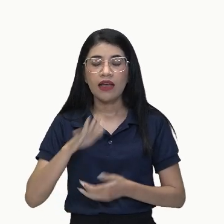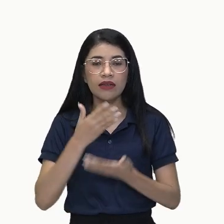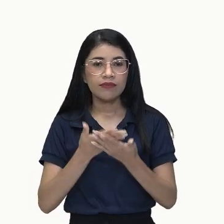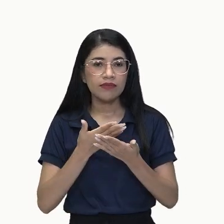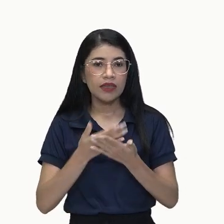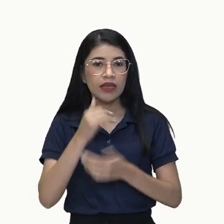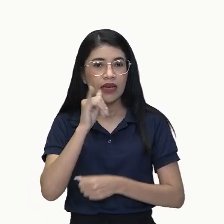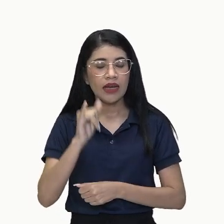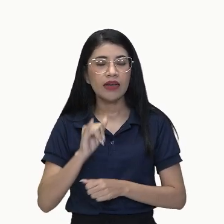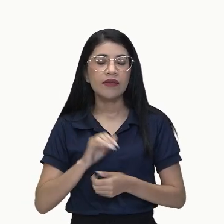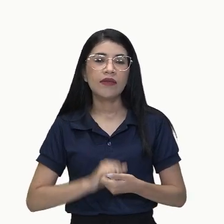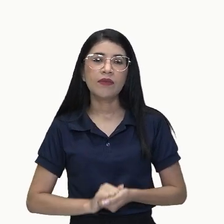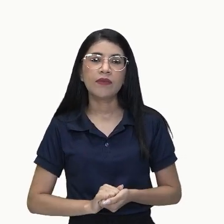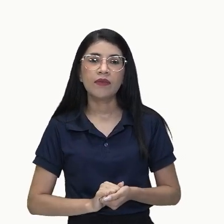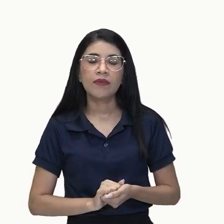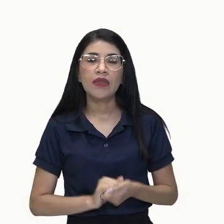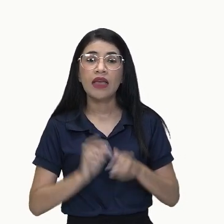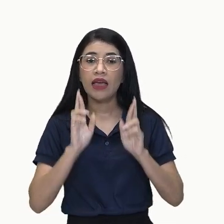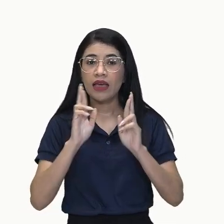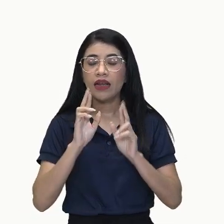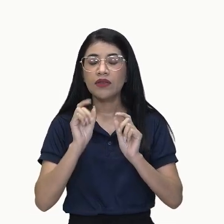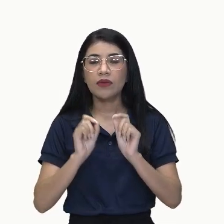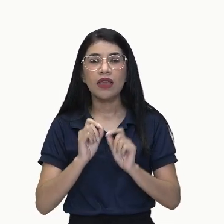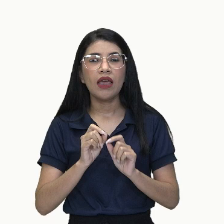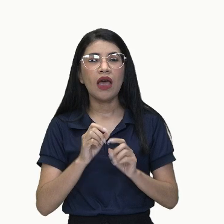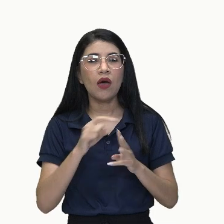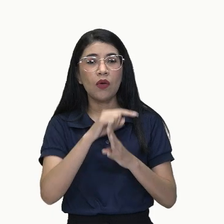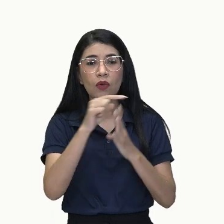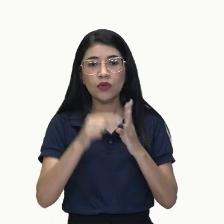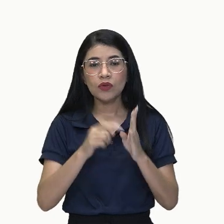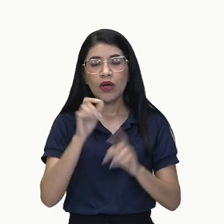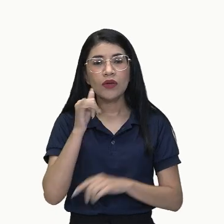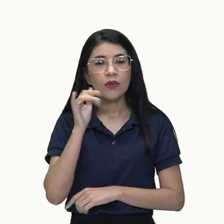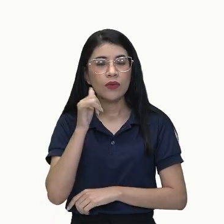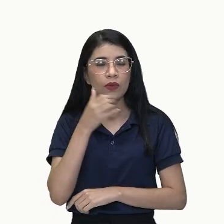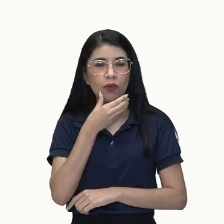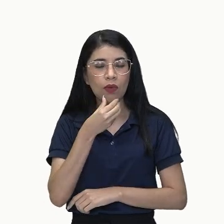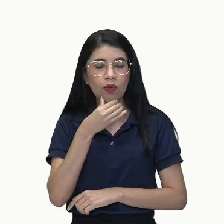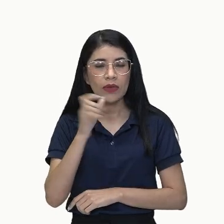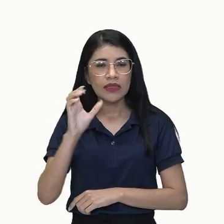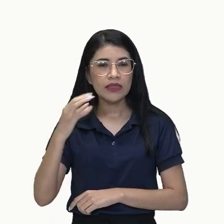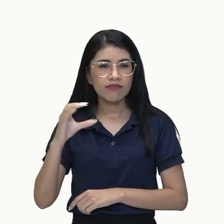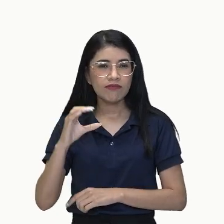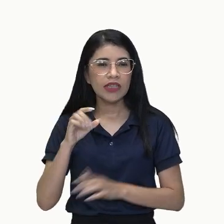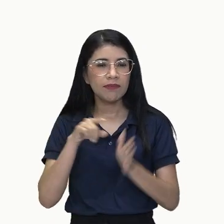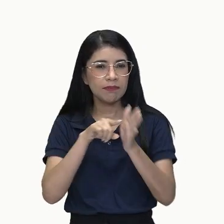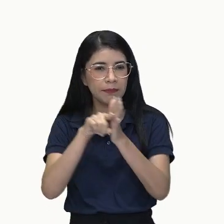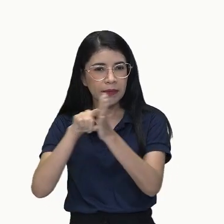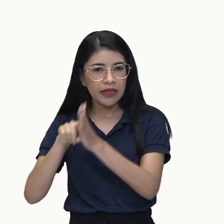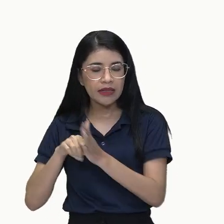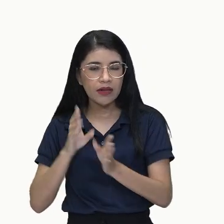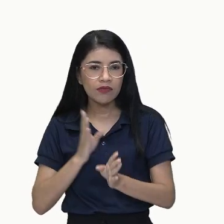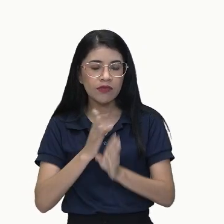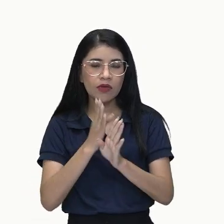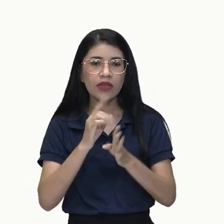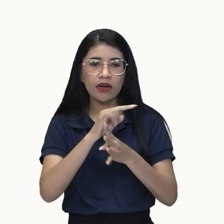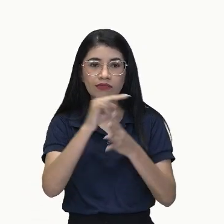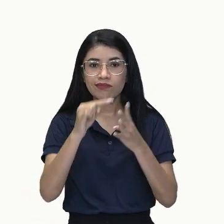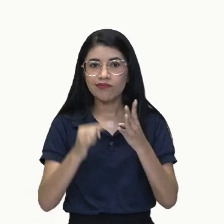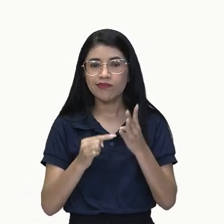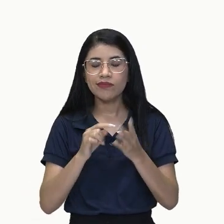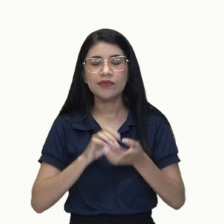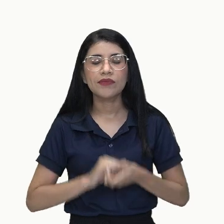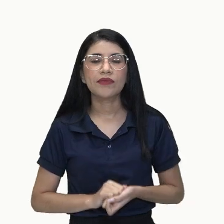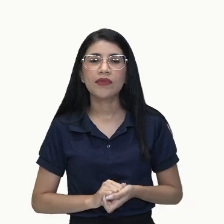àqueles cientistas que descobriram todos esses fenômenos e essas grandezas. E quando